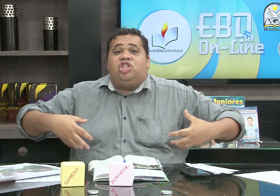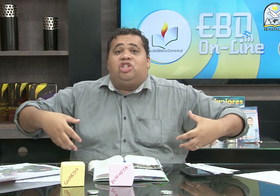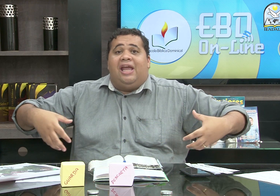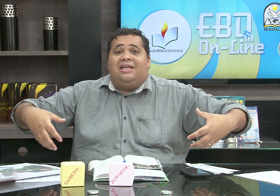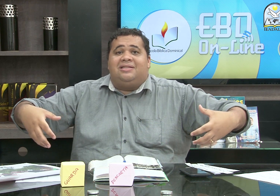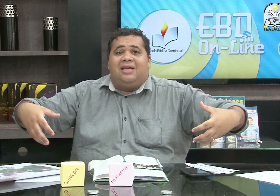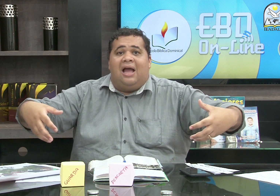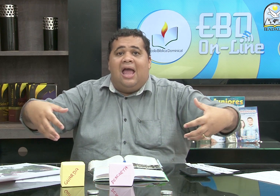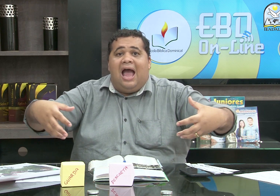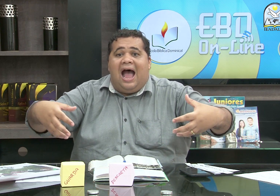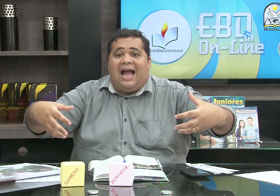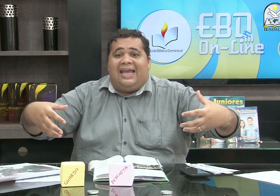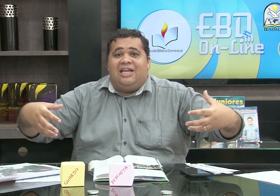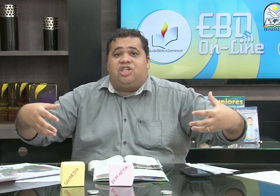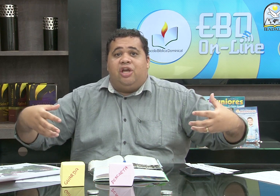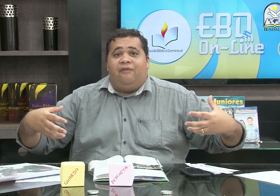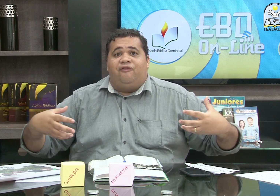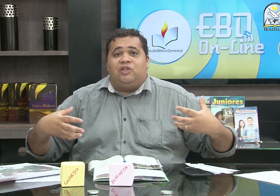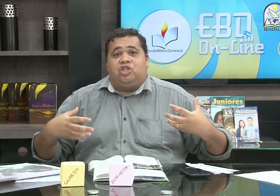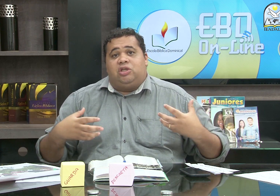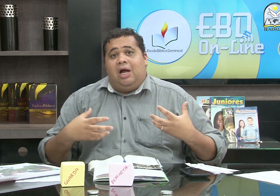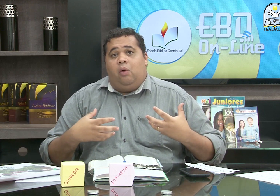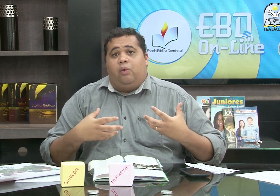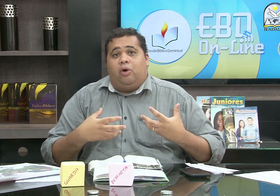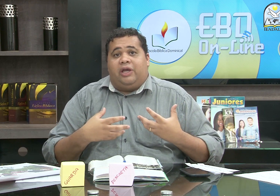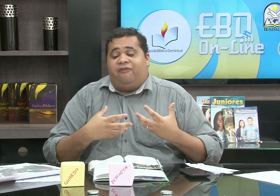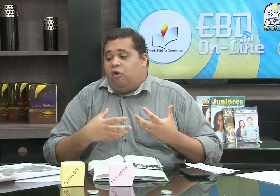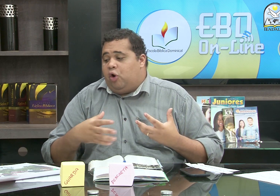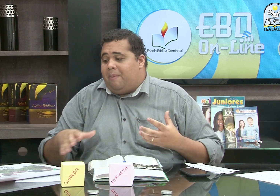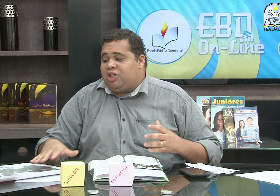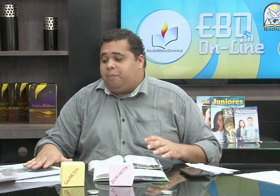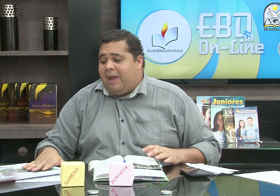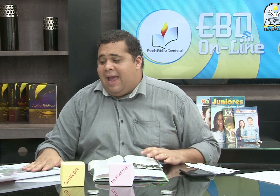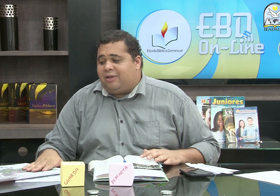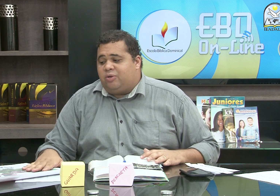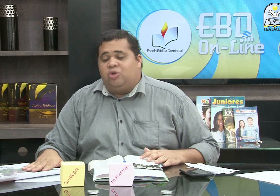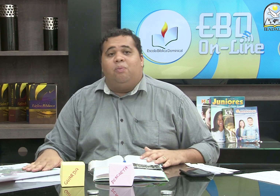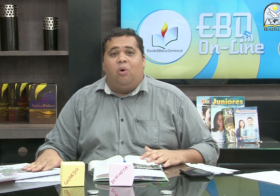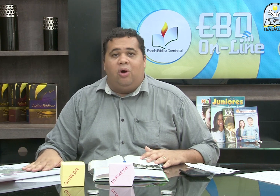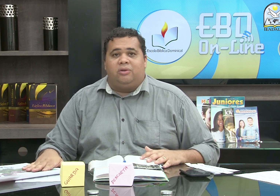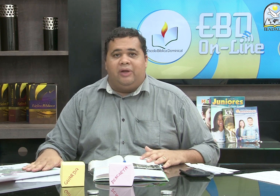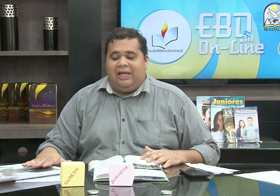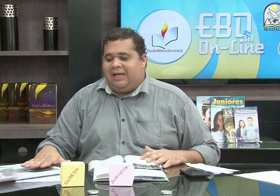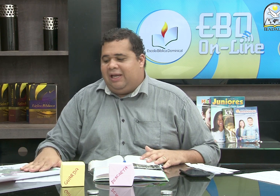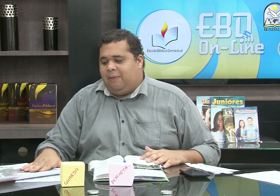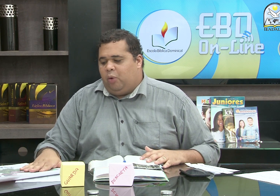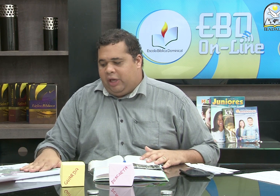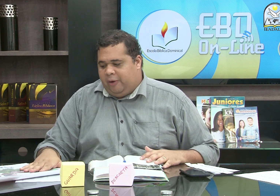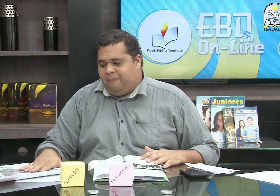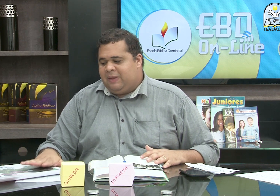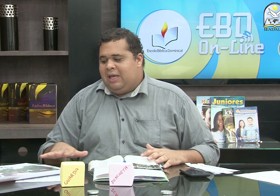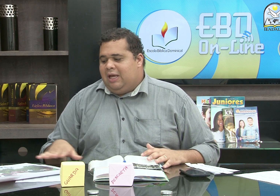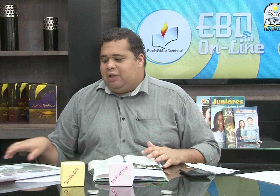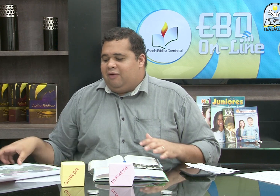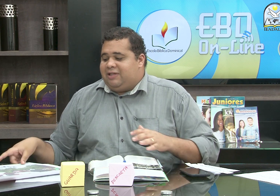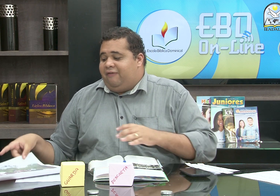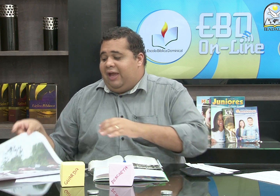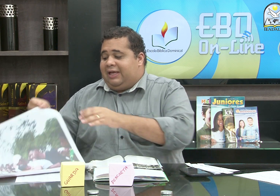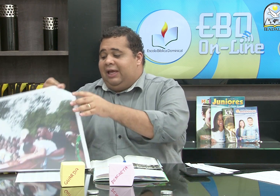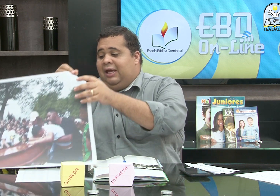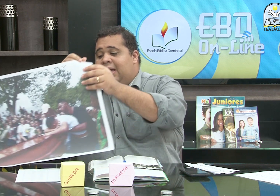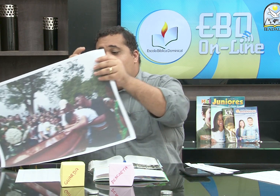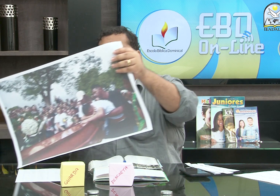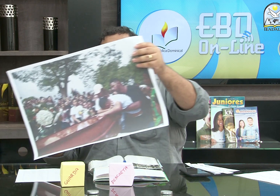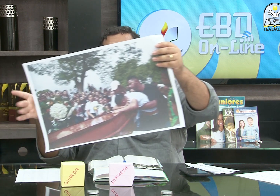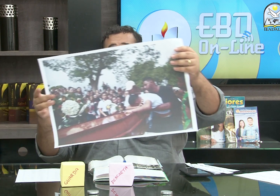dar assistência aqueles que estão ou que foram mais pertos do morto né daquele que morreu então você